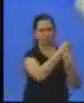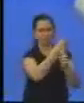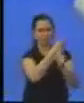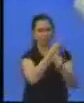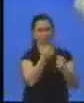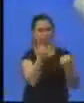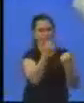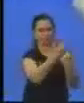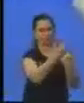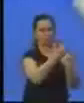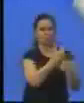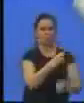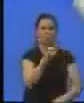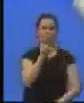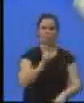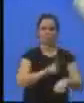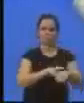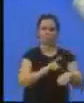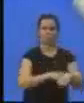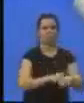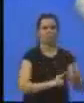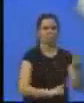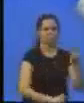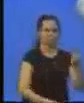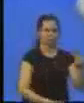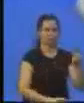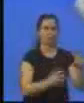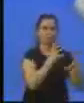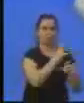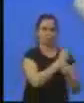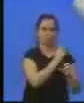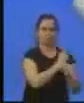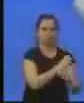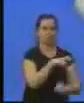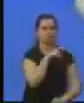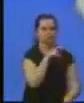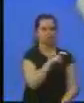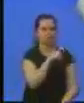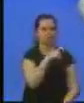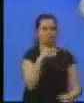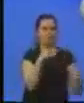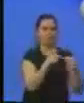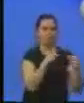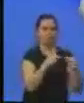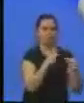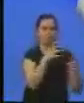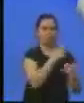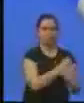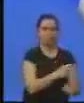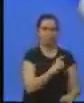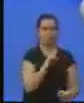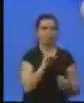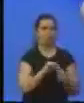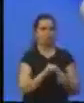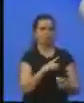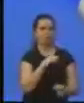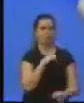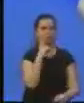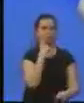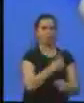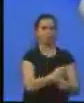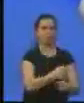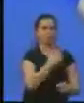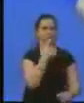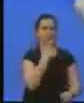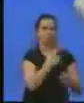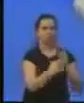o tempo que eu pedi. Então, o tempo é 5, vou fazer as contas para 5. Efetuo a conta e encontro o resultado